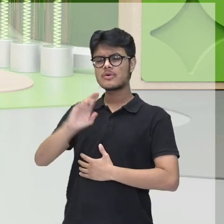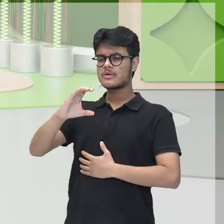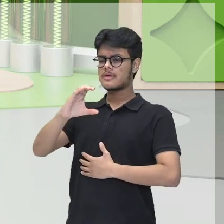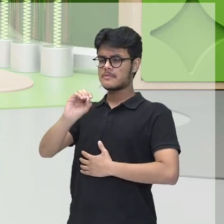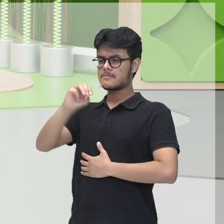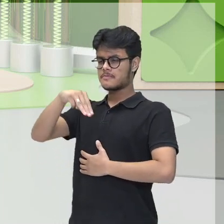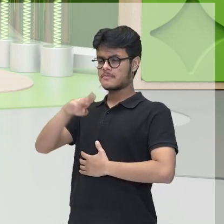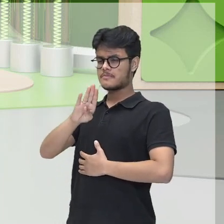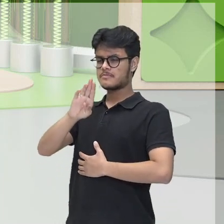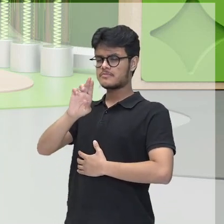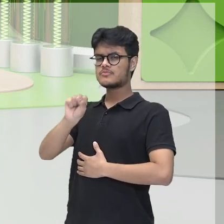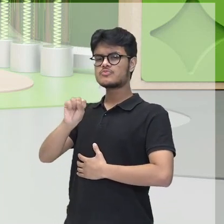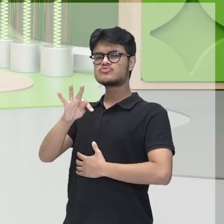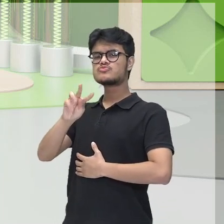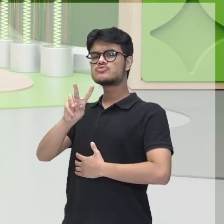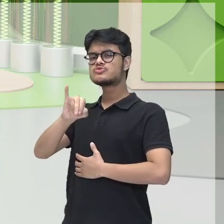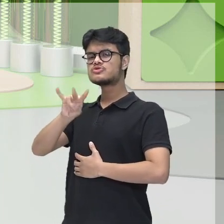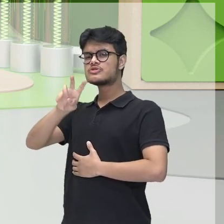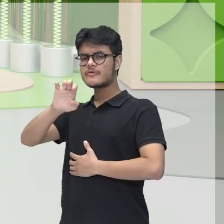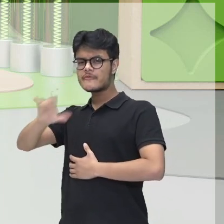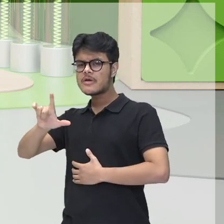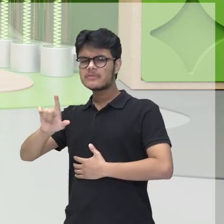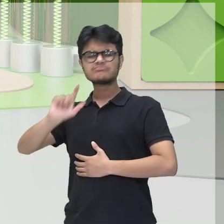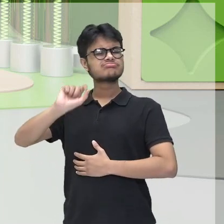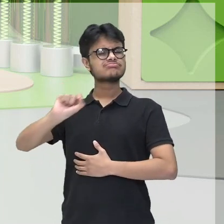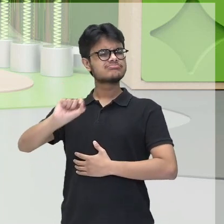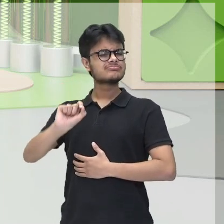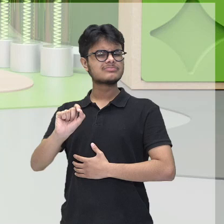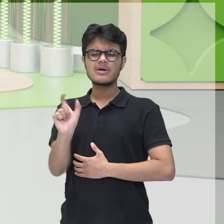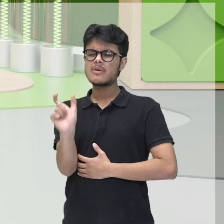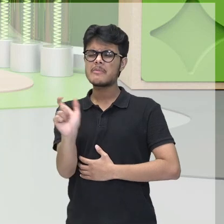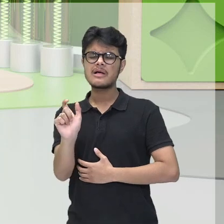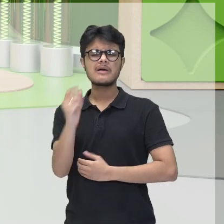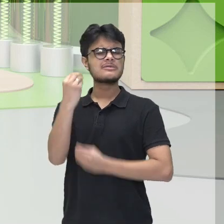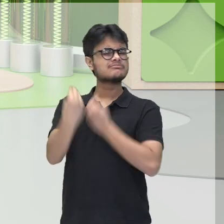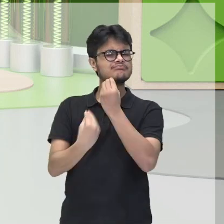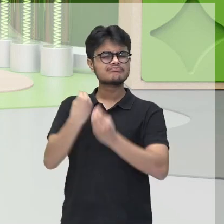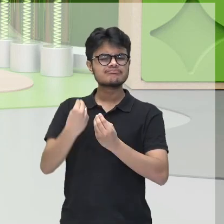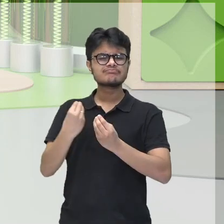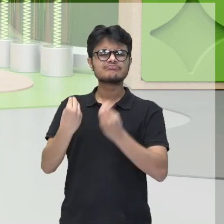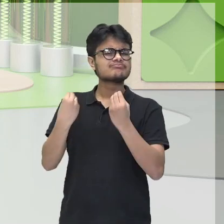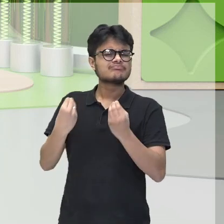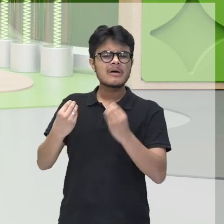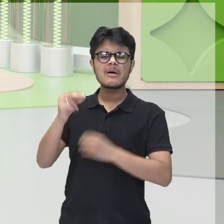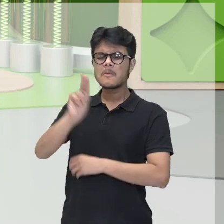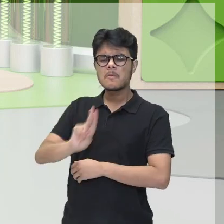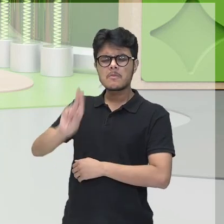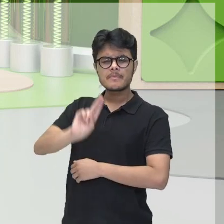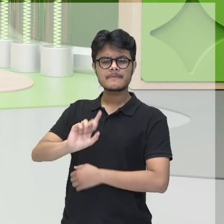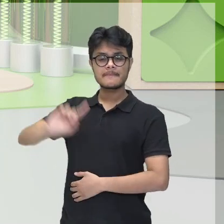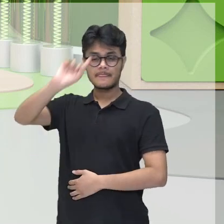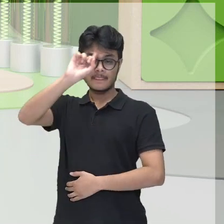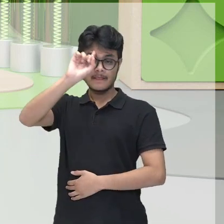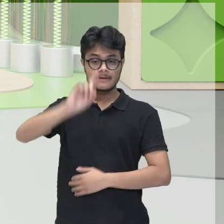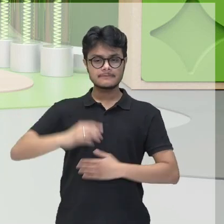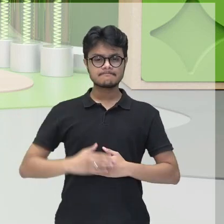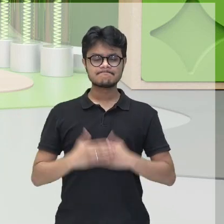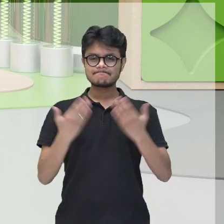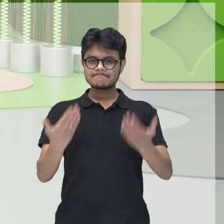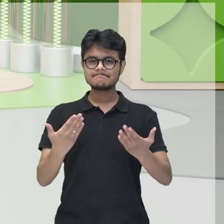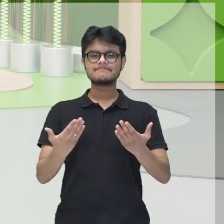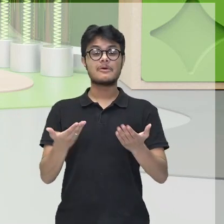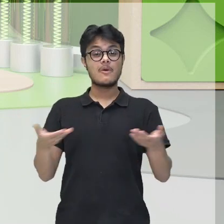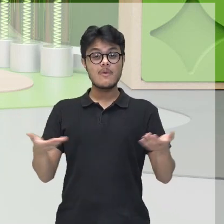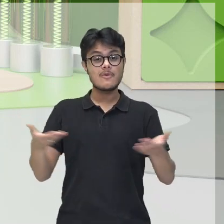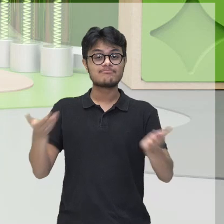a função deles, né? Para que a gente utiliza esses combustíveis fósseis? É isso que a gente vai ver na